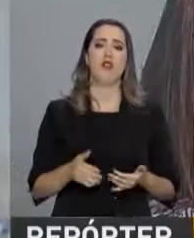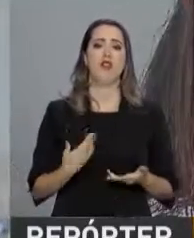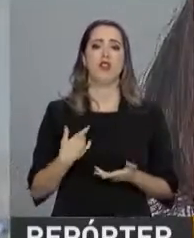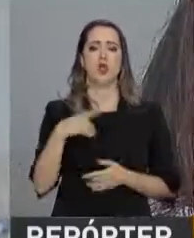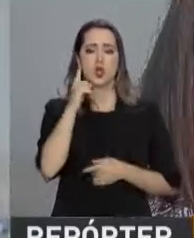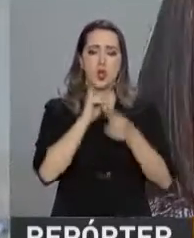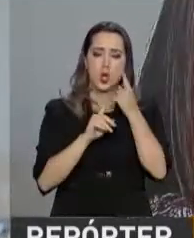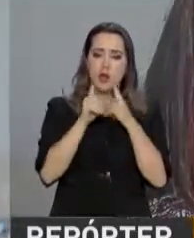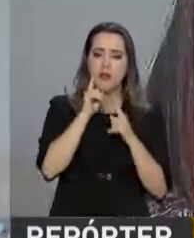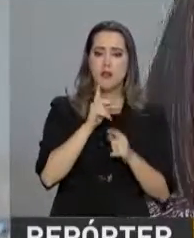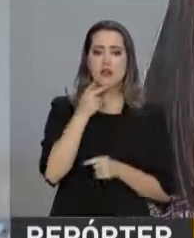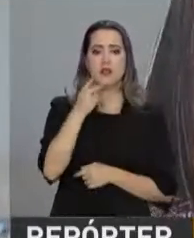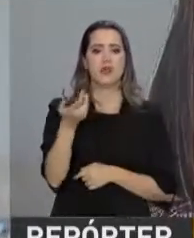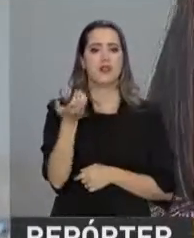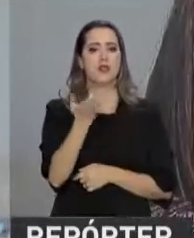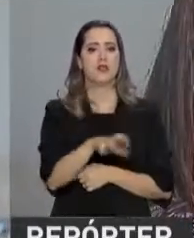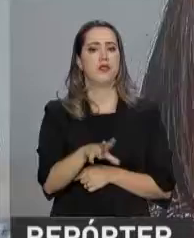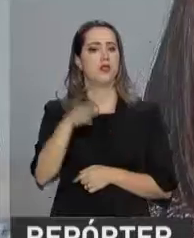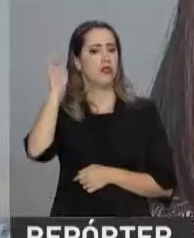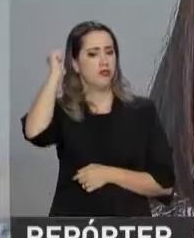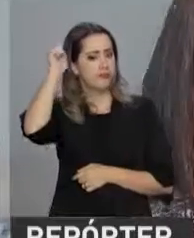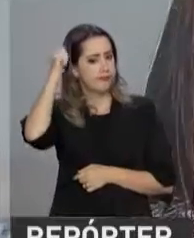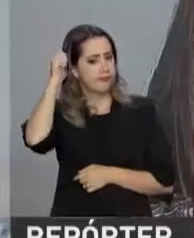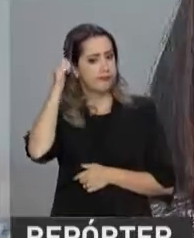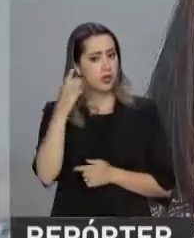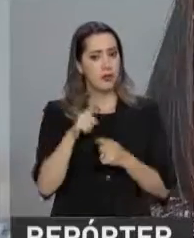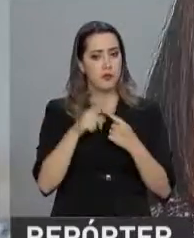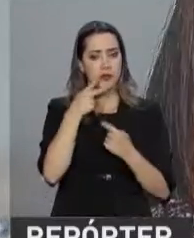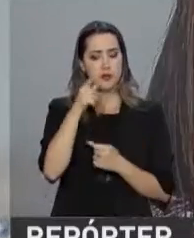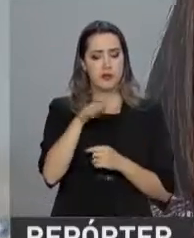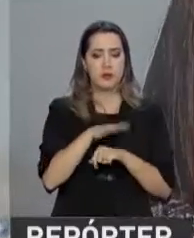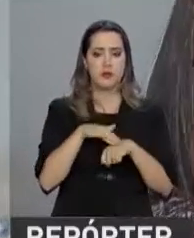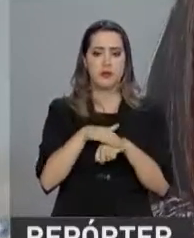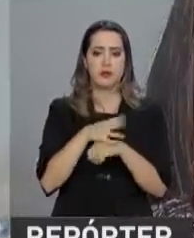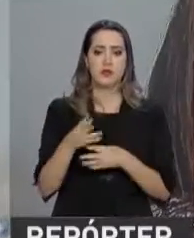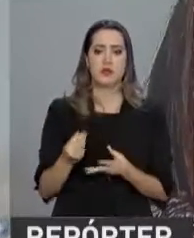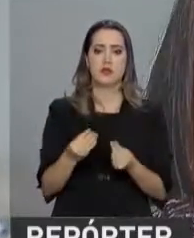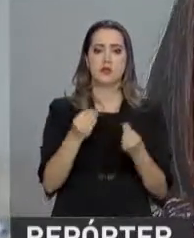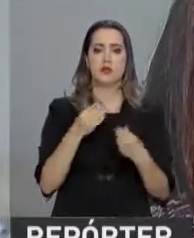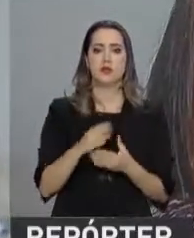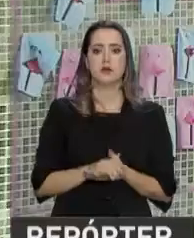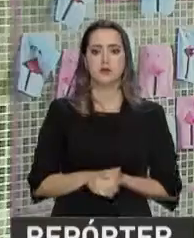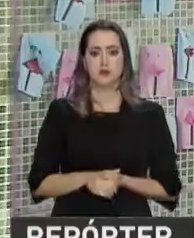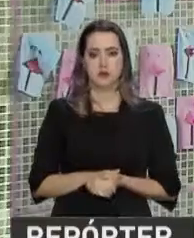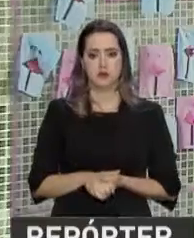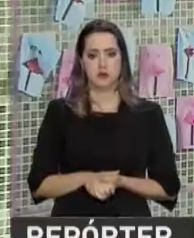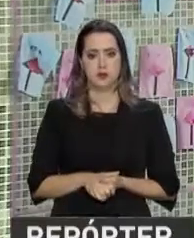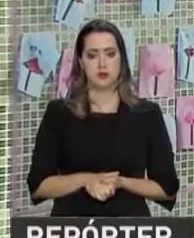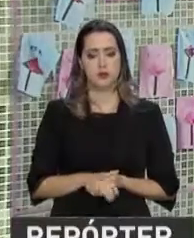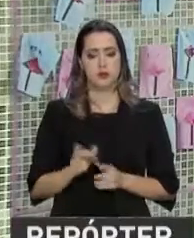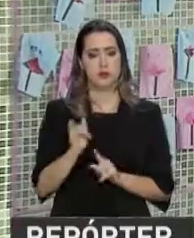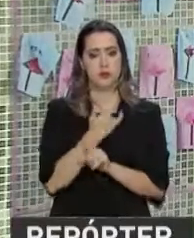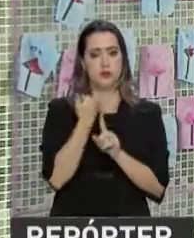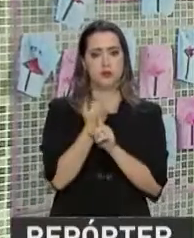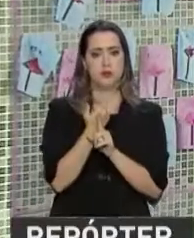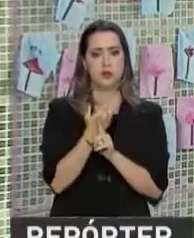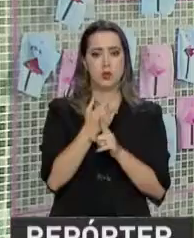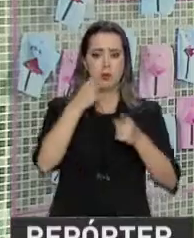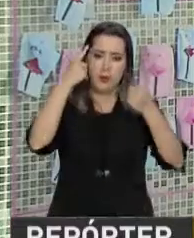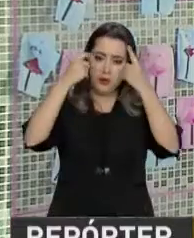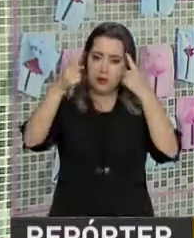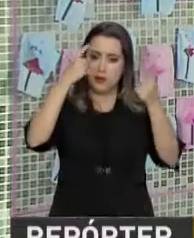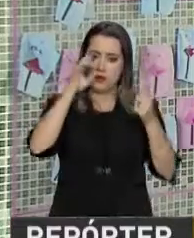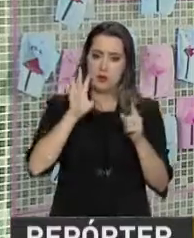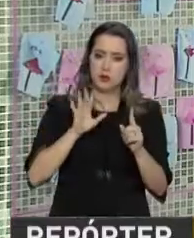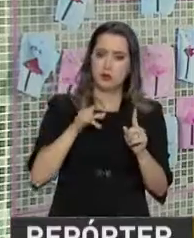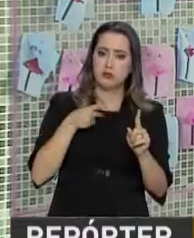cabelo mas ela também conversava muito comigo sobre isso o bullying é uma violência intencional e repetitiva que ocorrem sem motivação